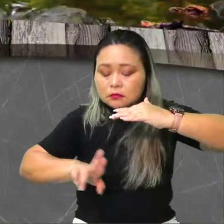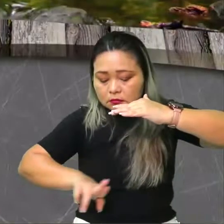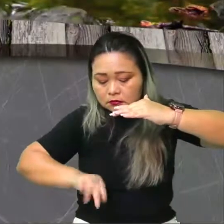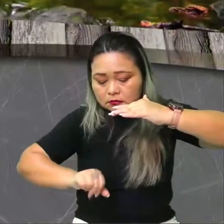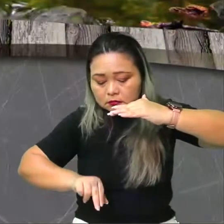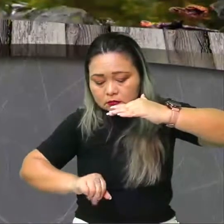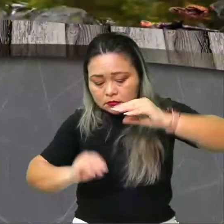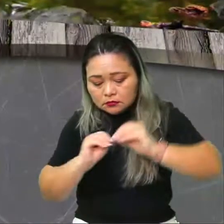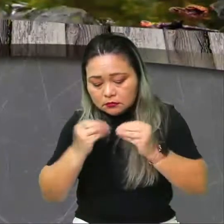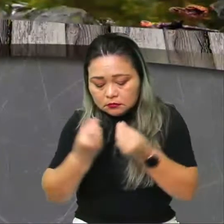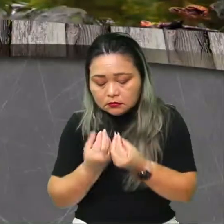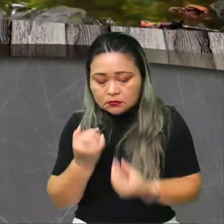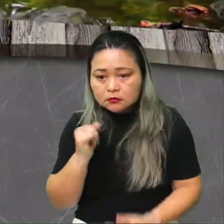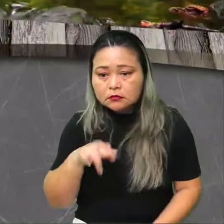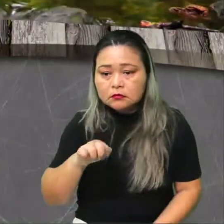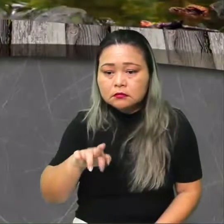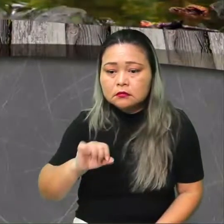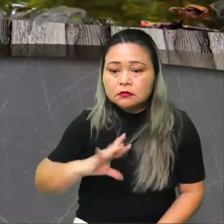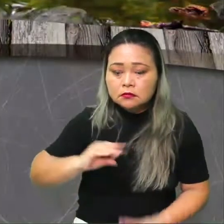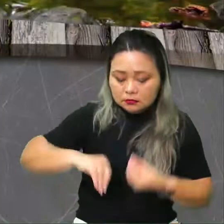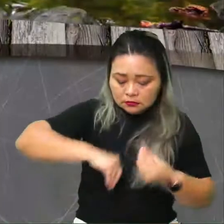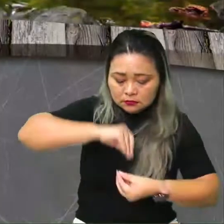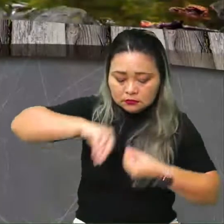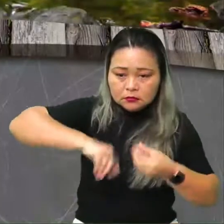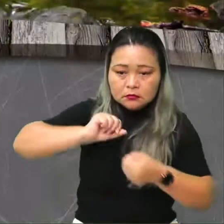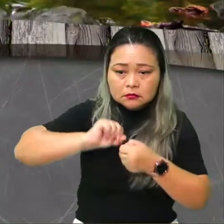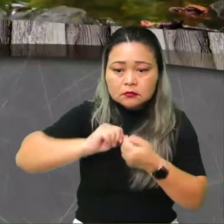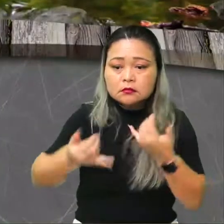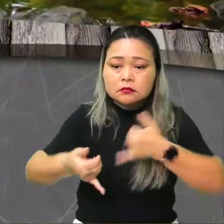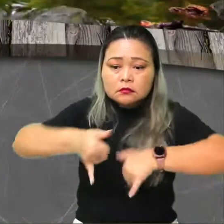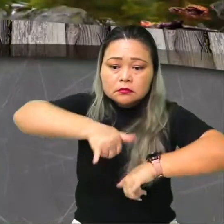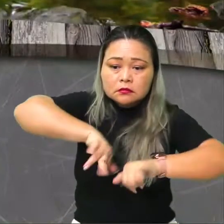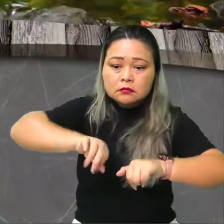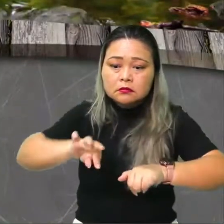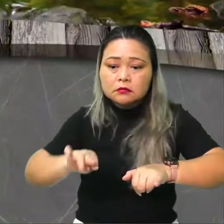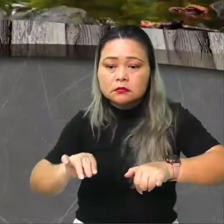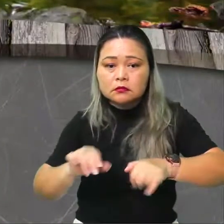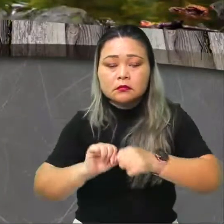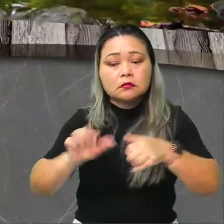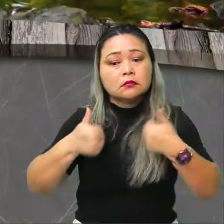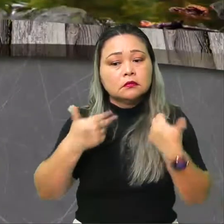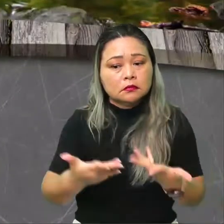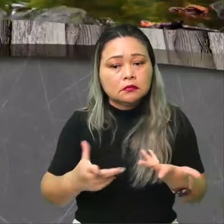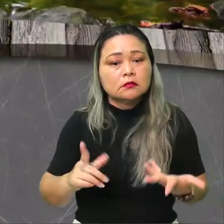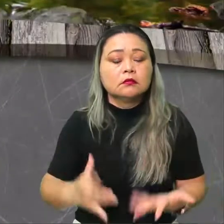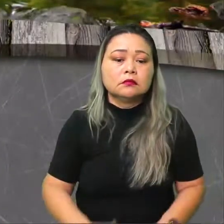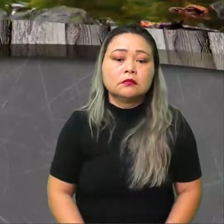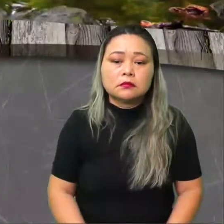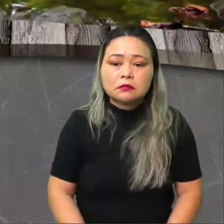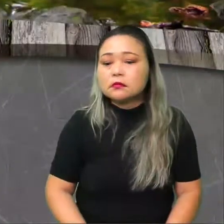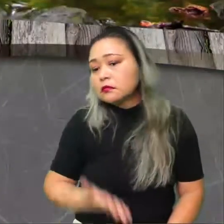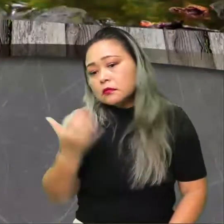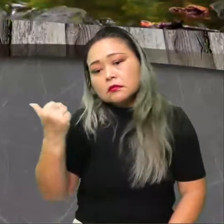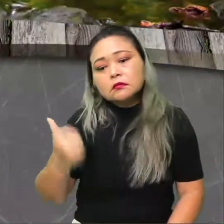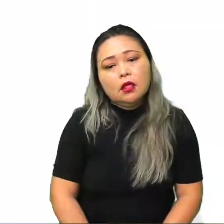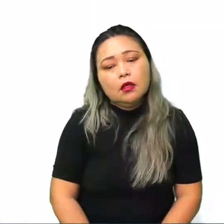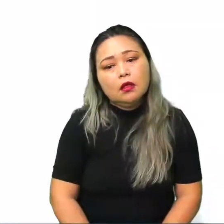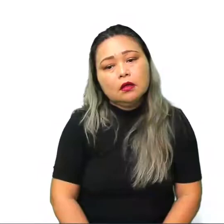substâncias inorgânicas, realizando a via metabólica chamada de quimiossíntese. E, ainda bem. Vamos